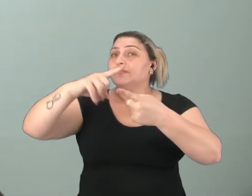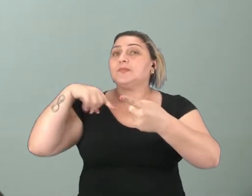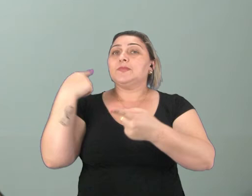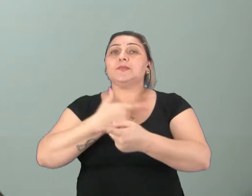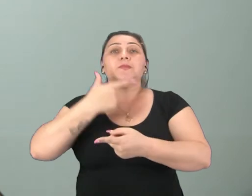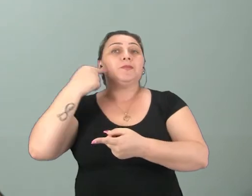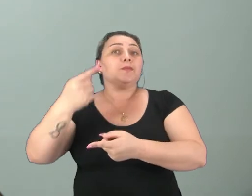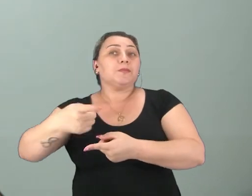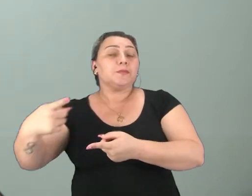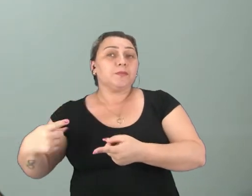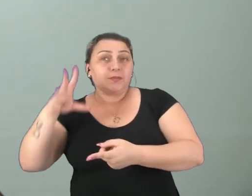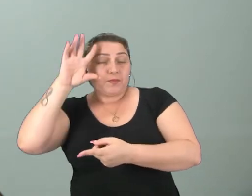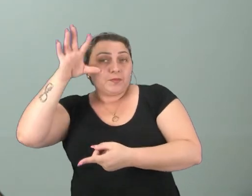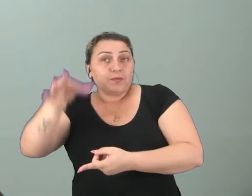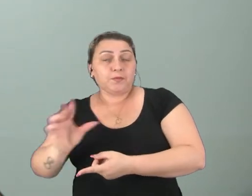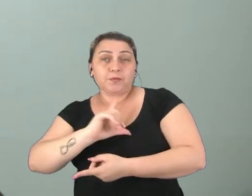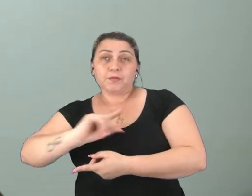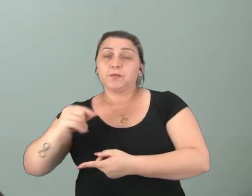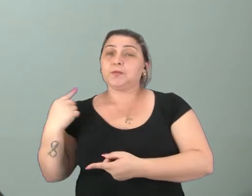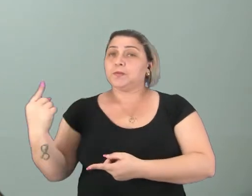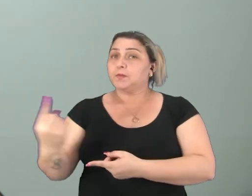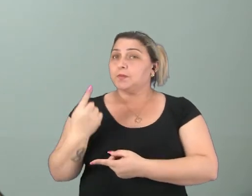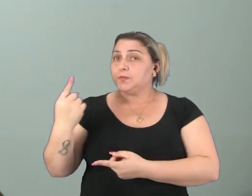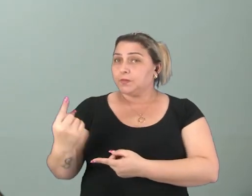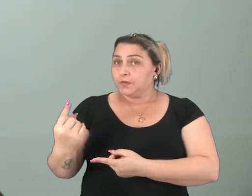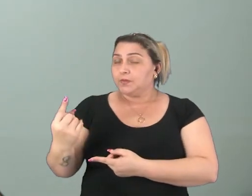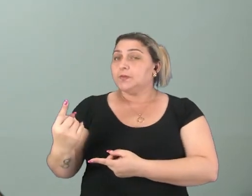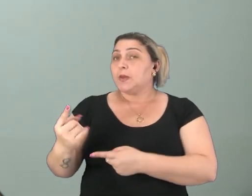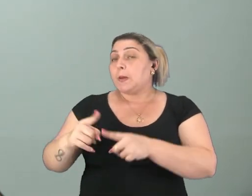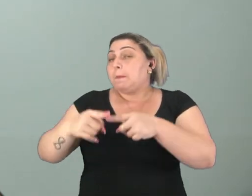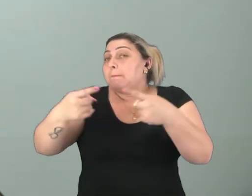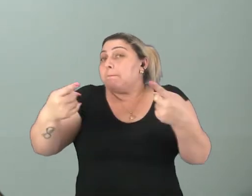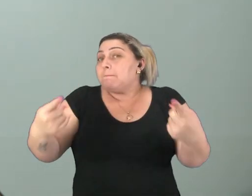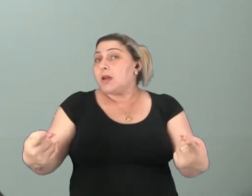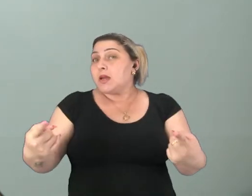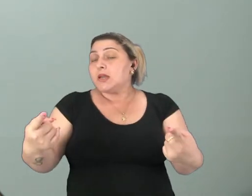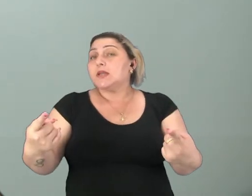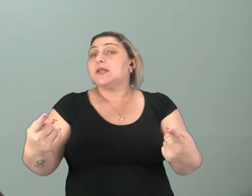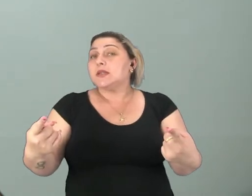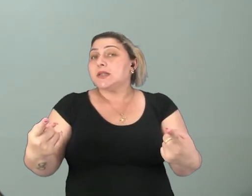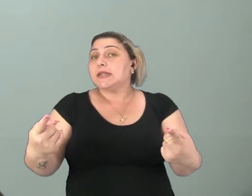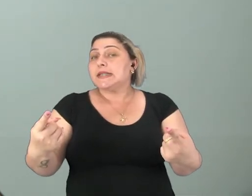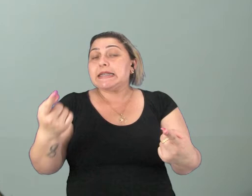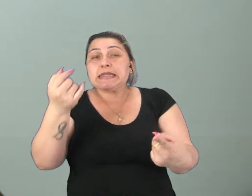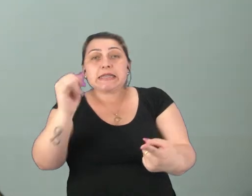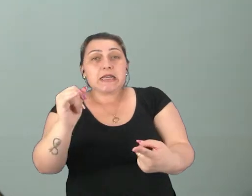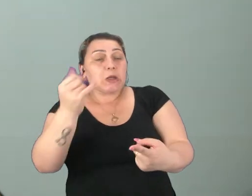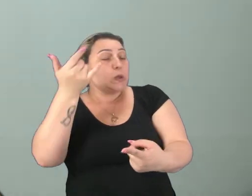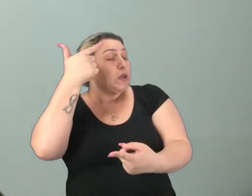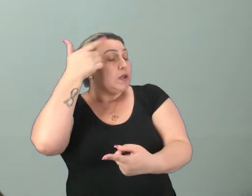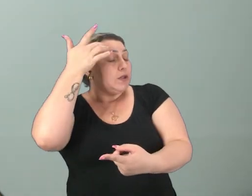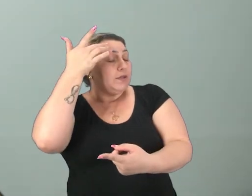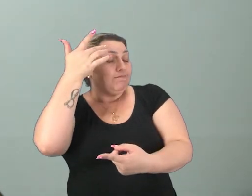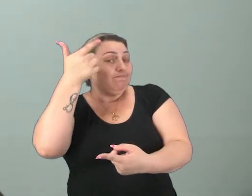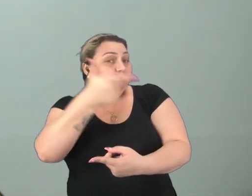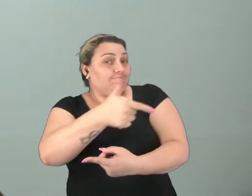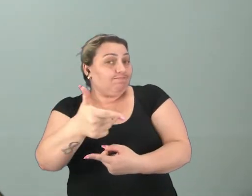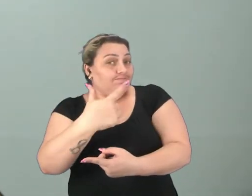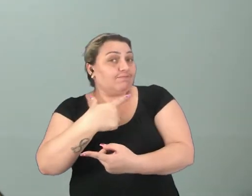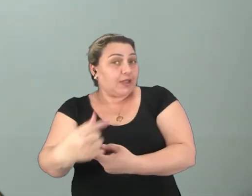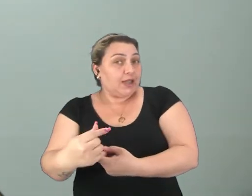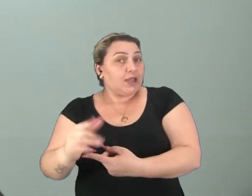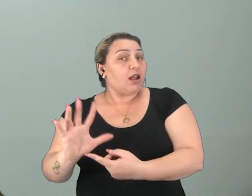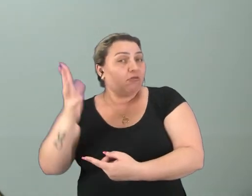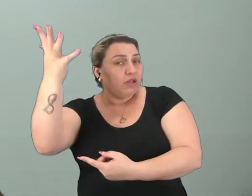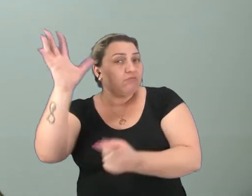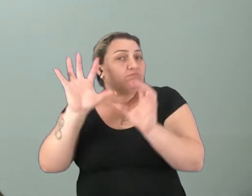nosso ratinho decide sair sozinho de sua toca. Mas será que se ele não tivesse saído, tudo isso